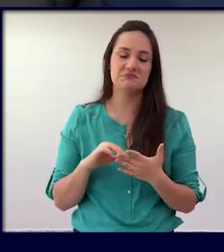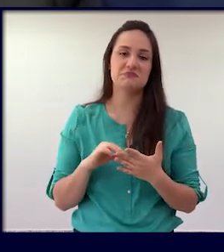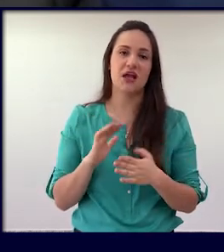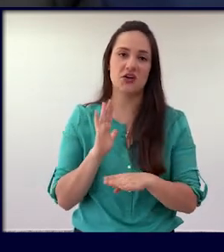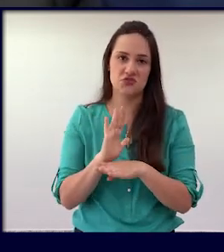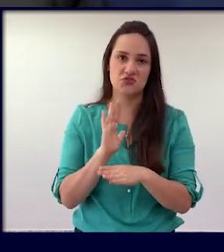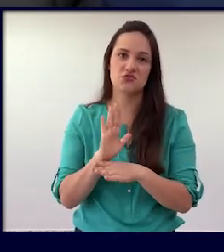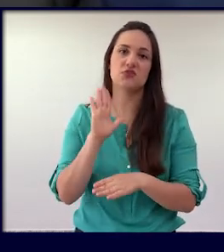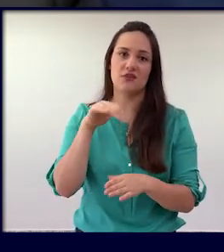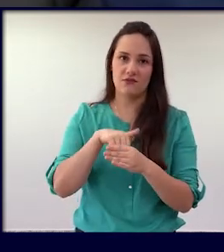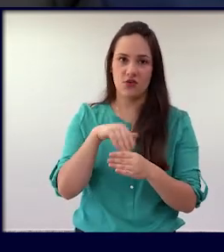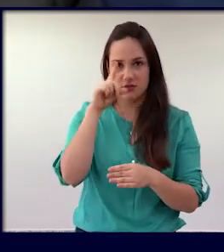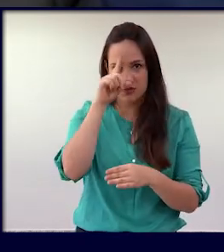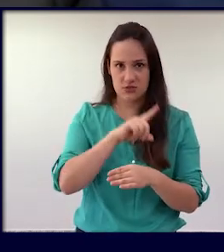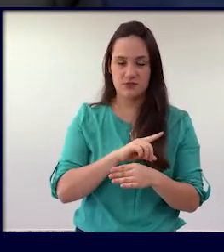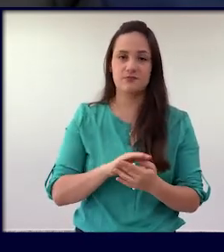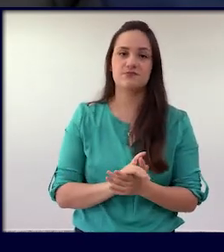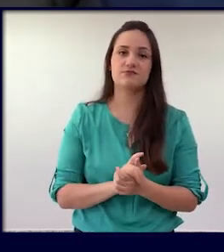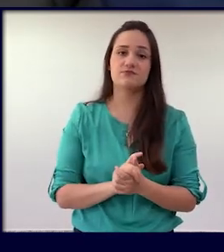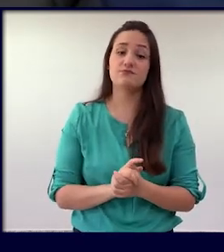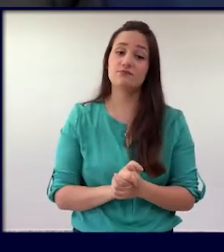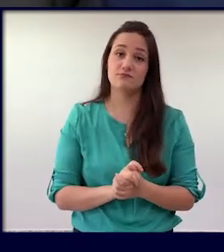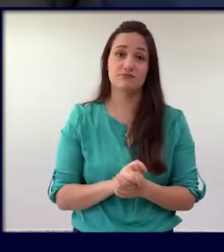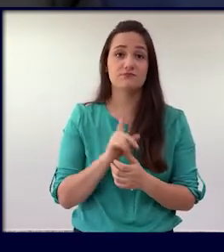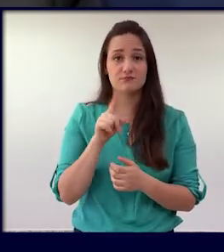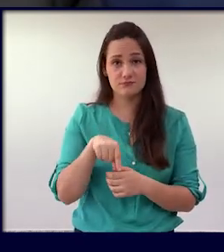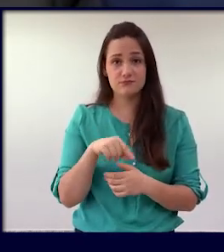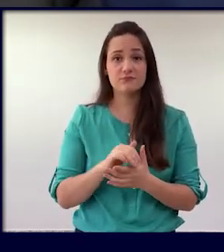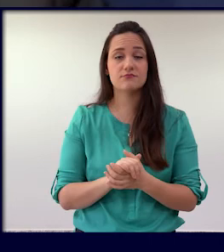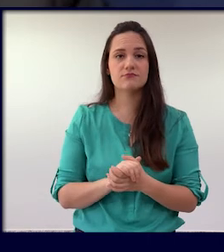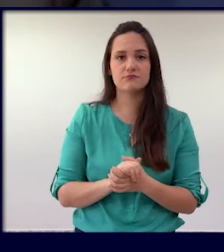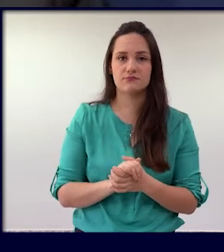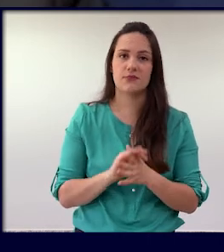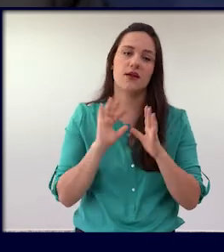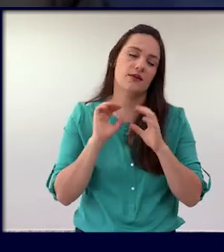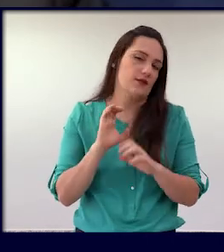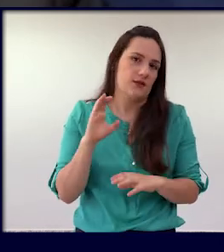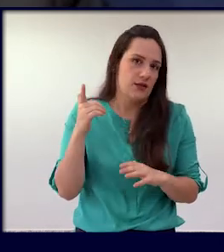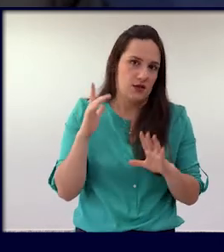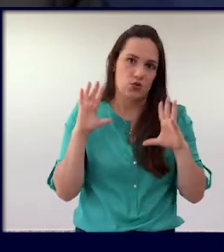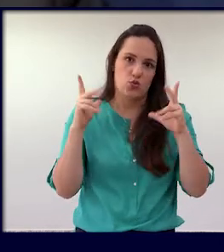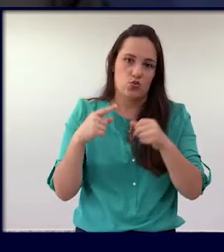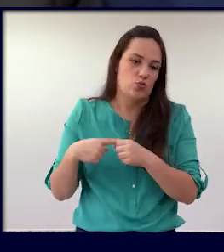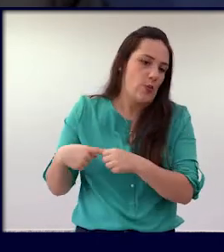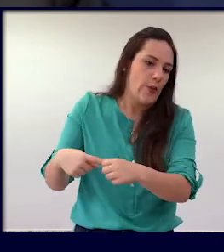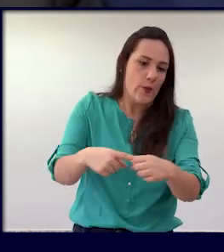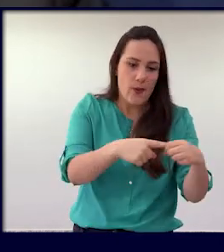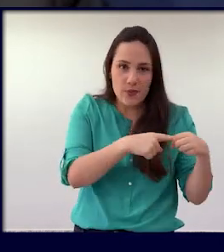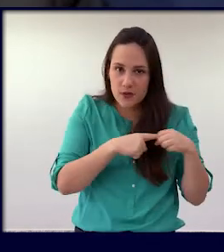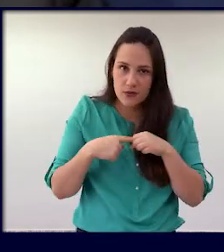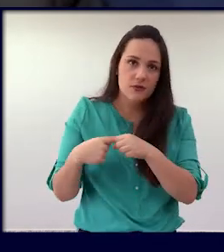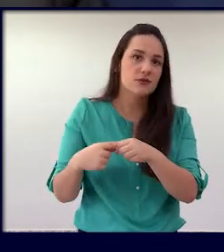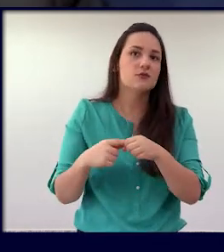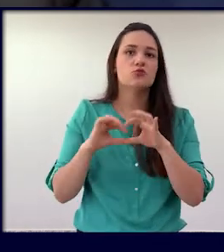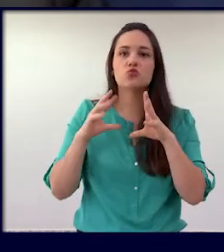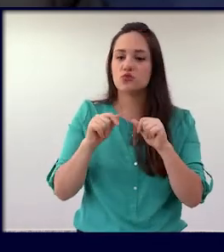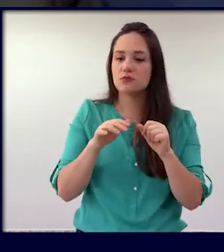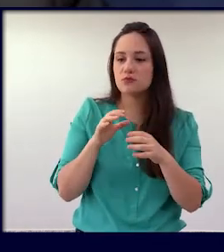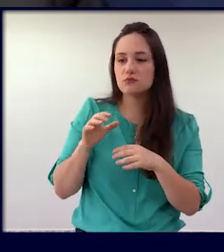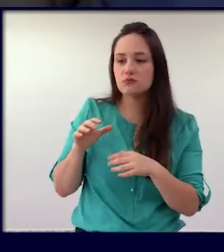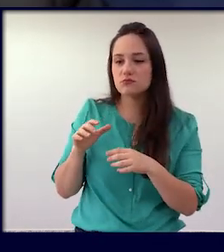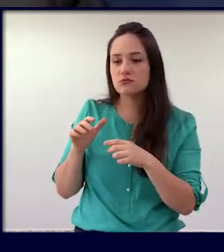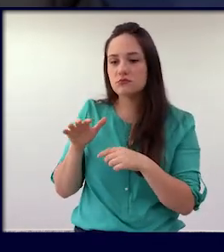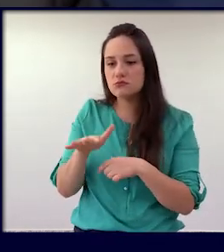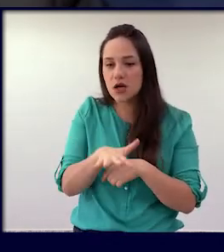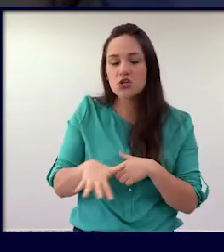eleitores que vão trabalhar no dia da eleição. E isso é, evidentemente, distribuídos em todos os